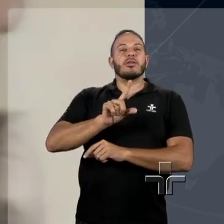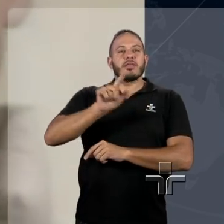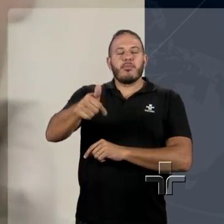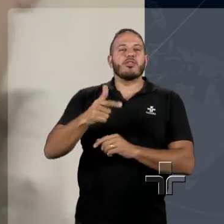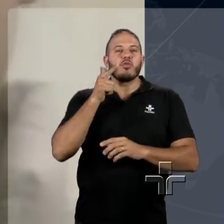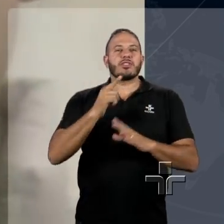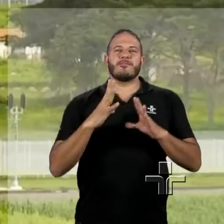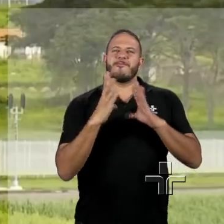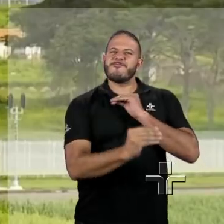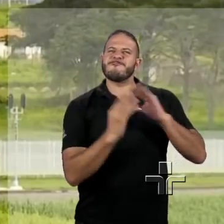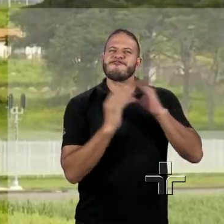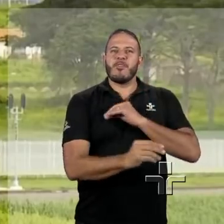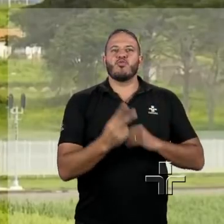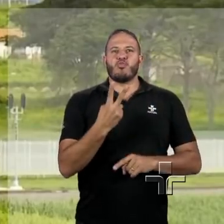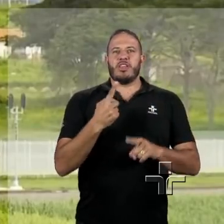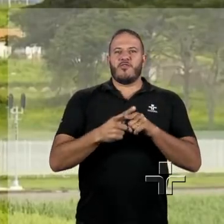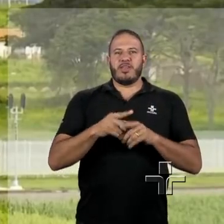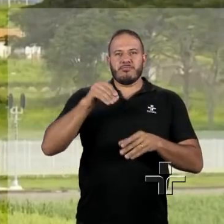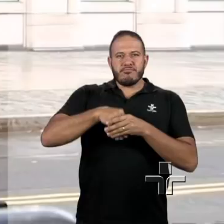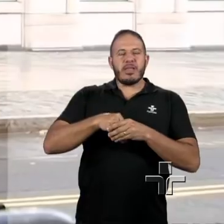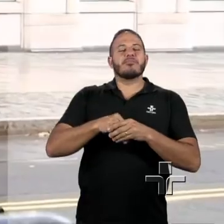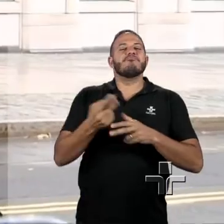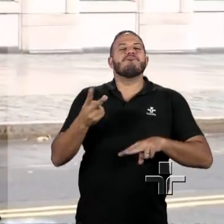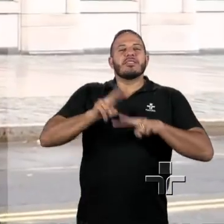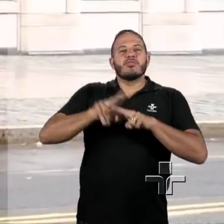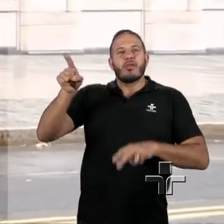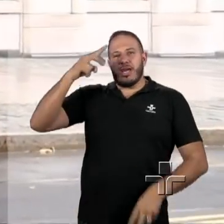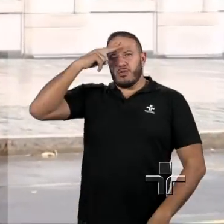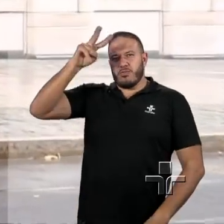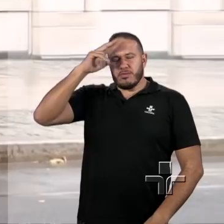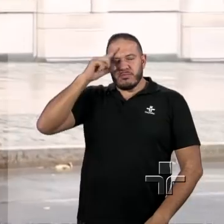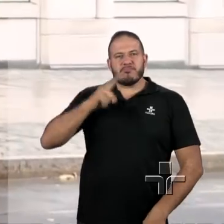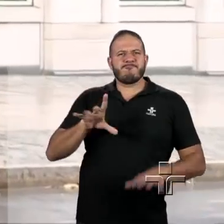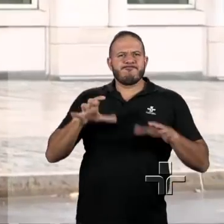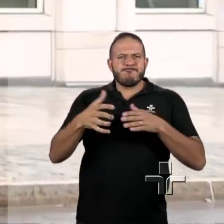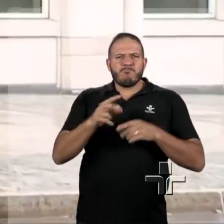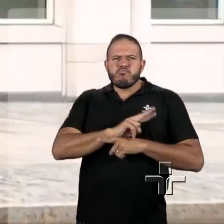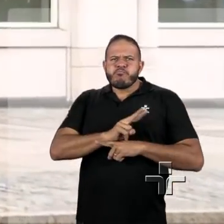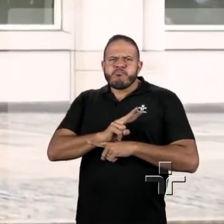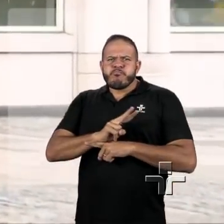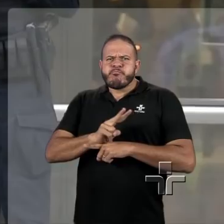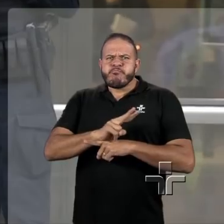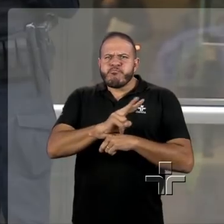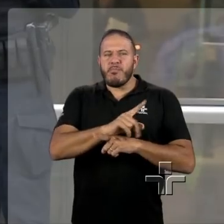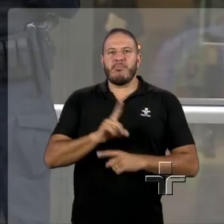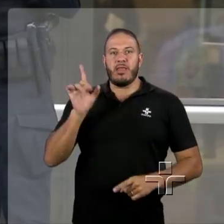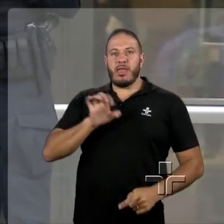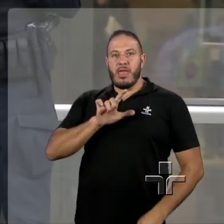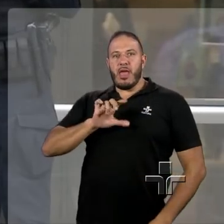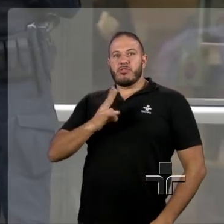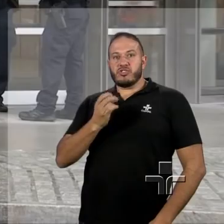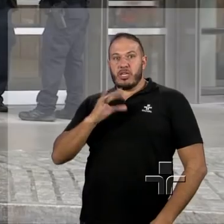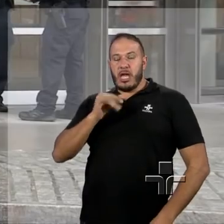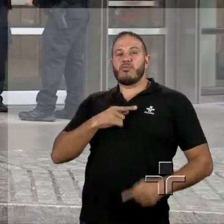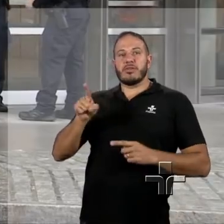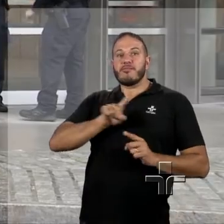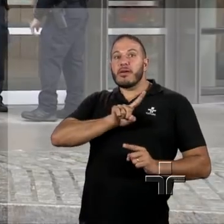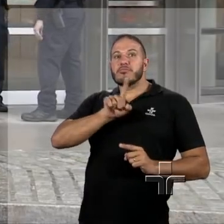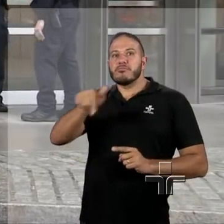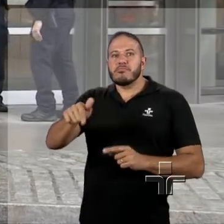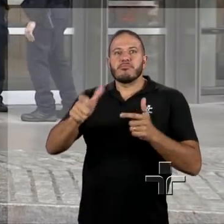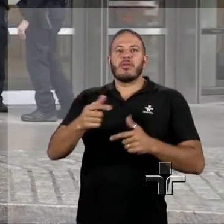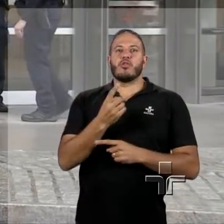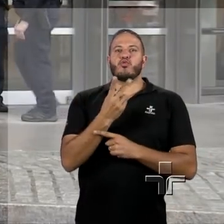escapar 2 vezes de presídios no México. Sob forte esquema de segurança, El Chapo terá o destino definido por